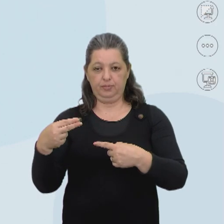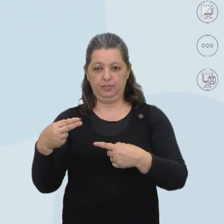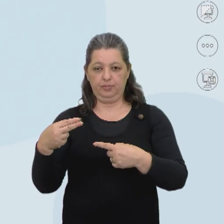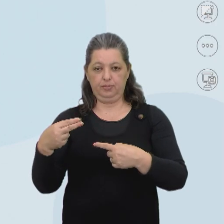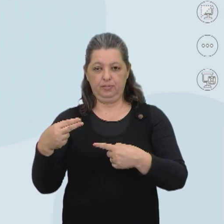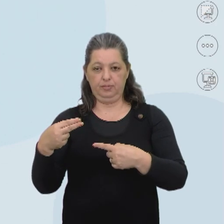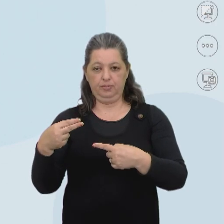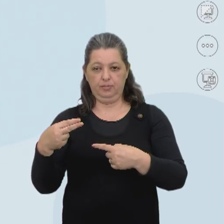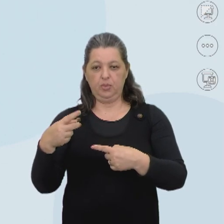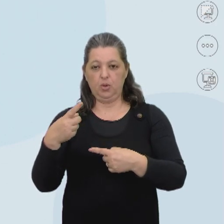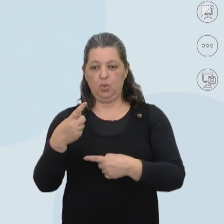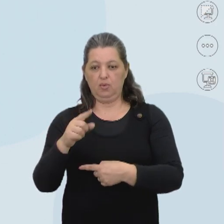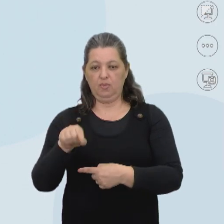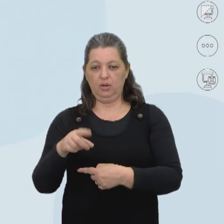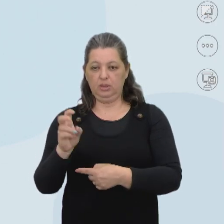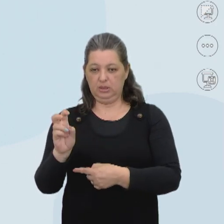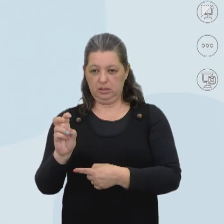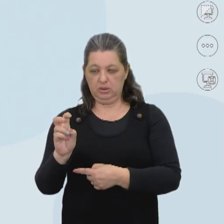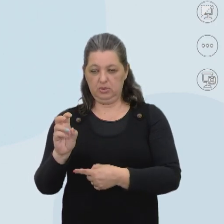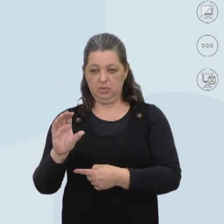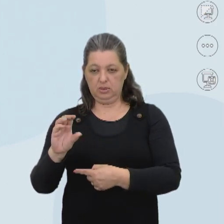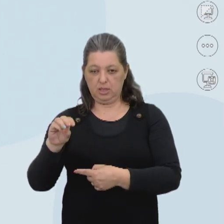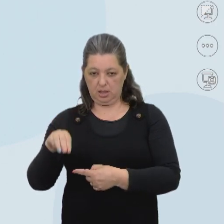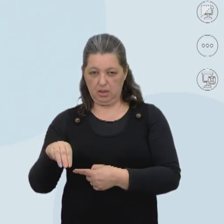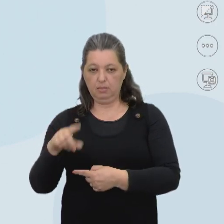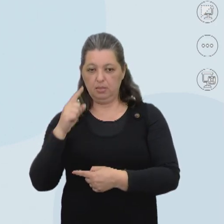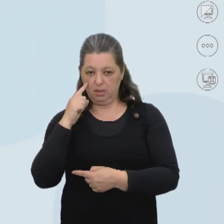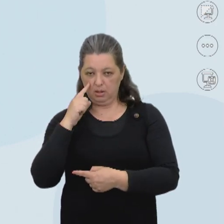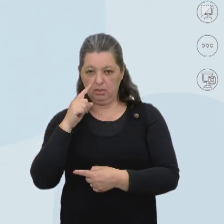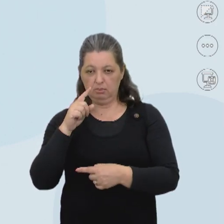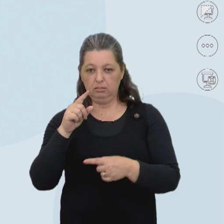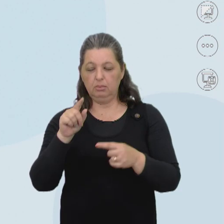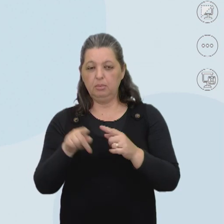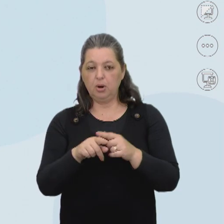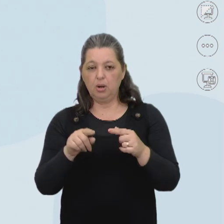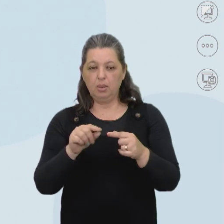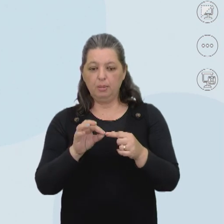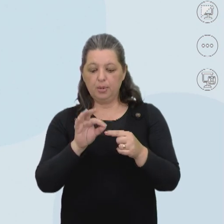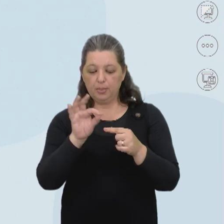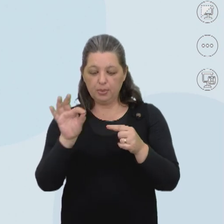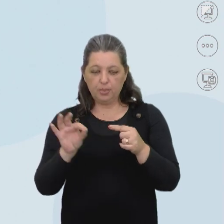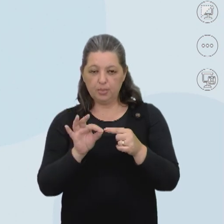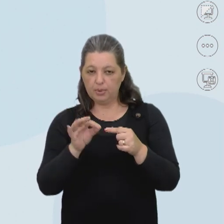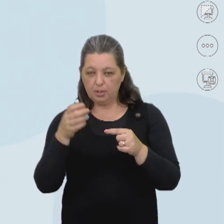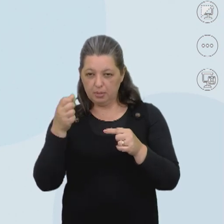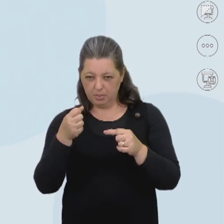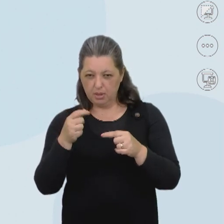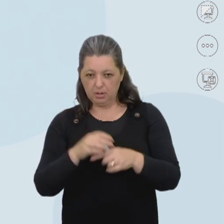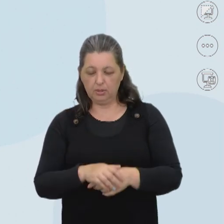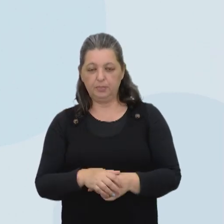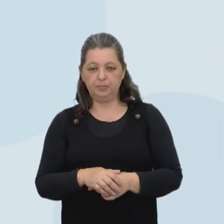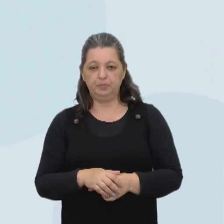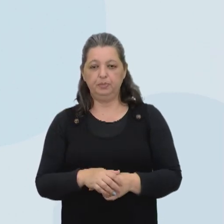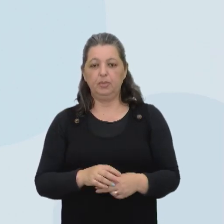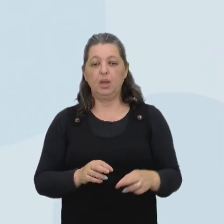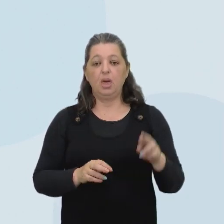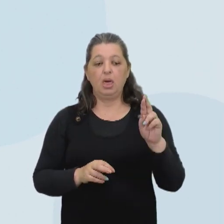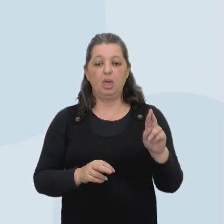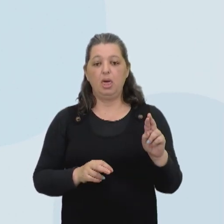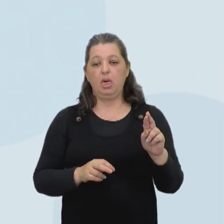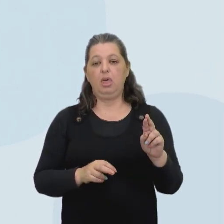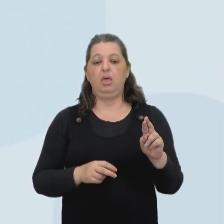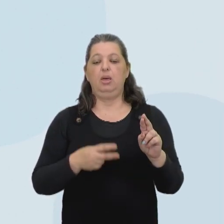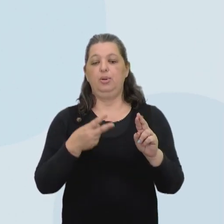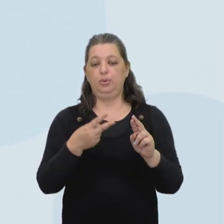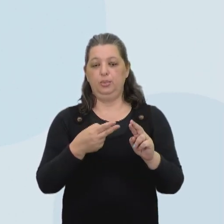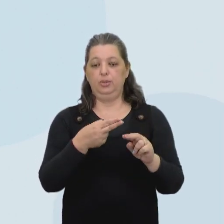2, 1,50. 1,5? Então o raio da parte branca é 1,5. E da maior, vou chamar de R2, é o